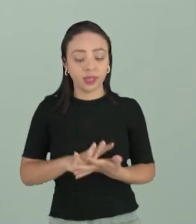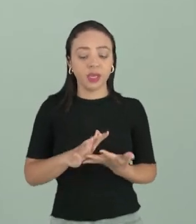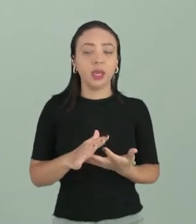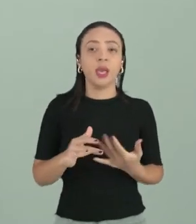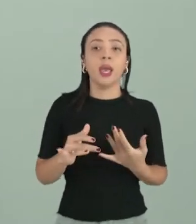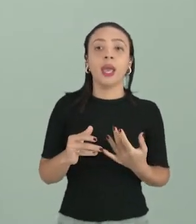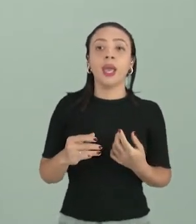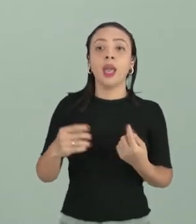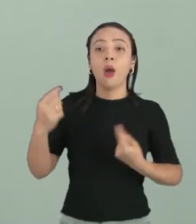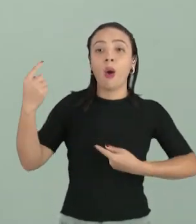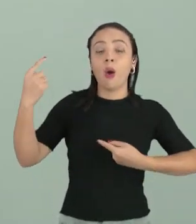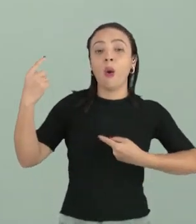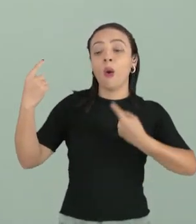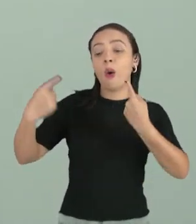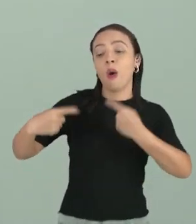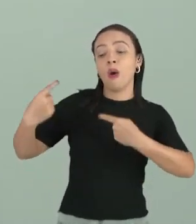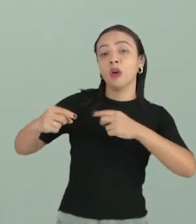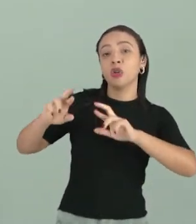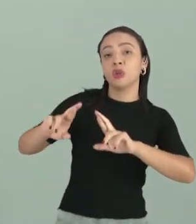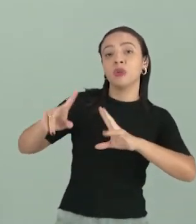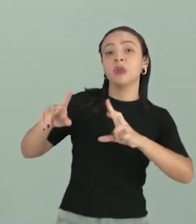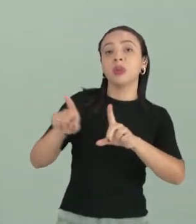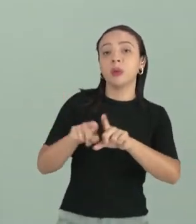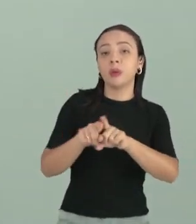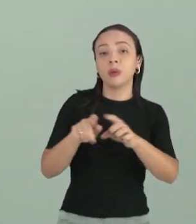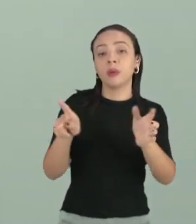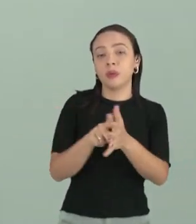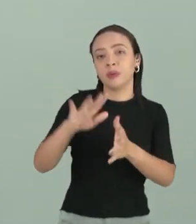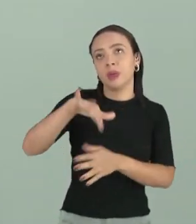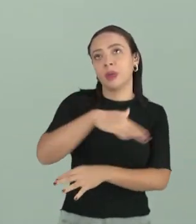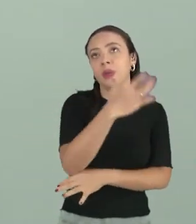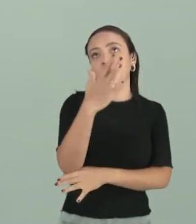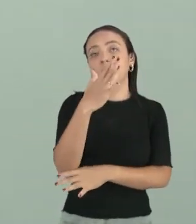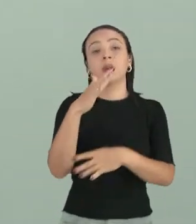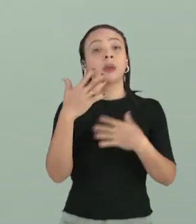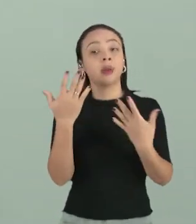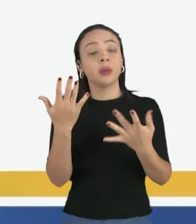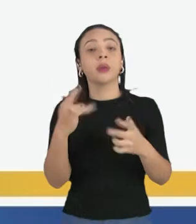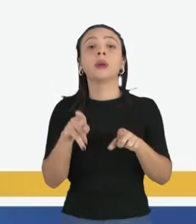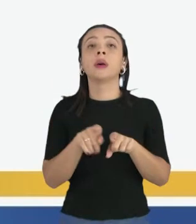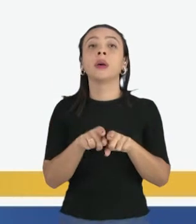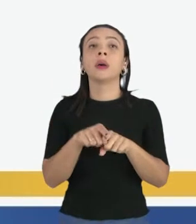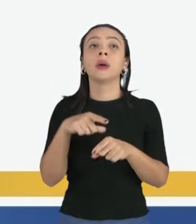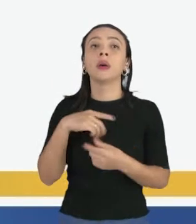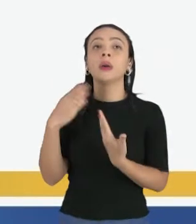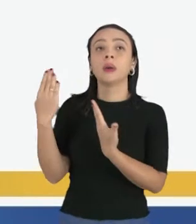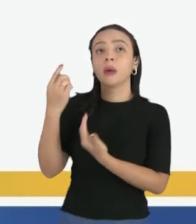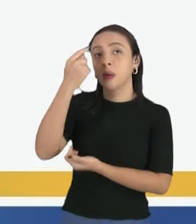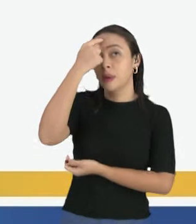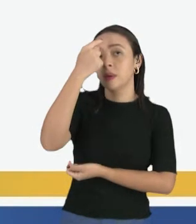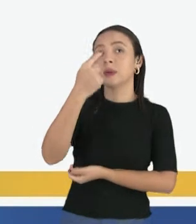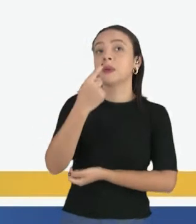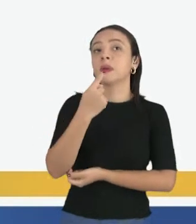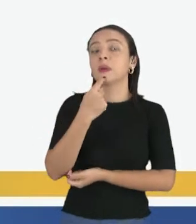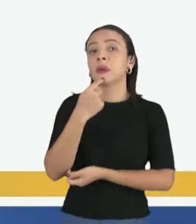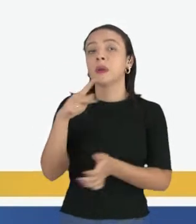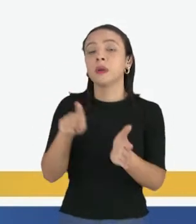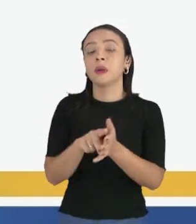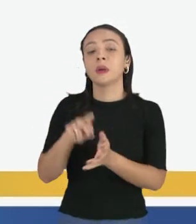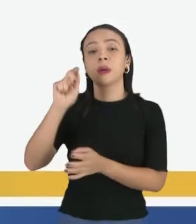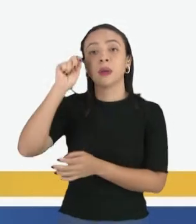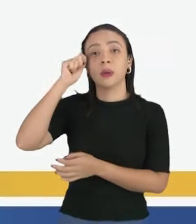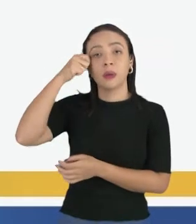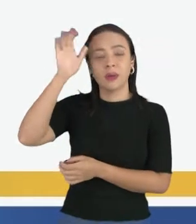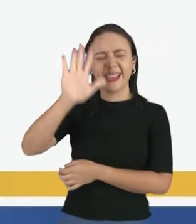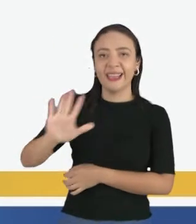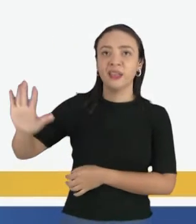de disputa e de conflitos locais ambientais. Então, temos uma ilustração aí do continente africano, onde